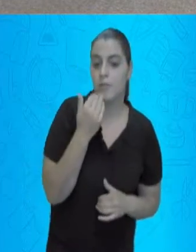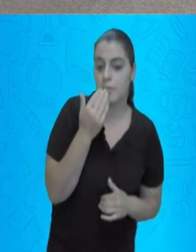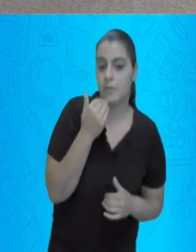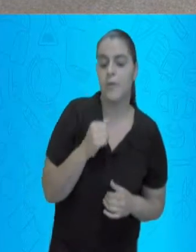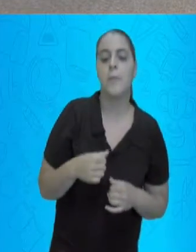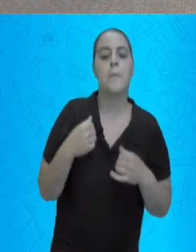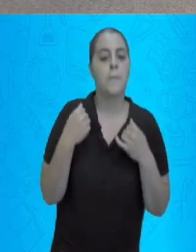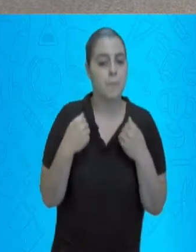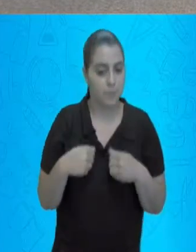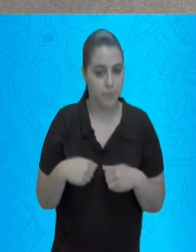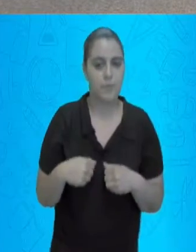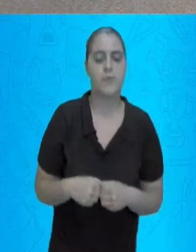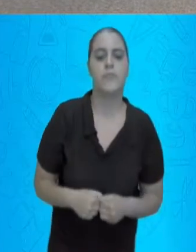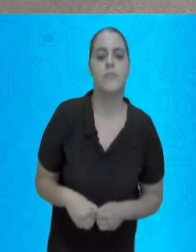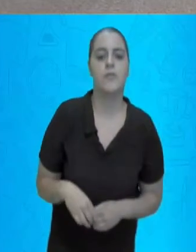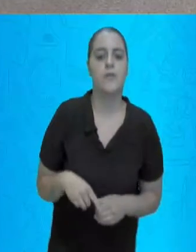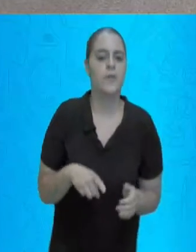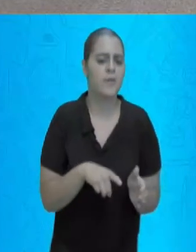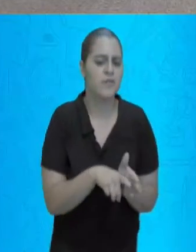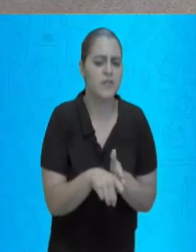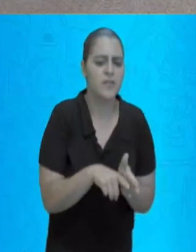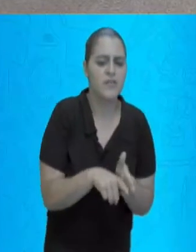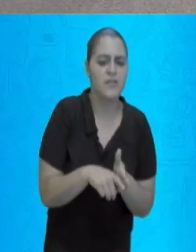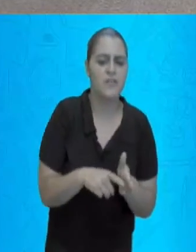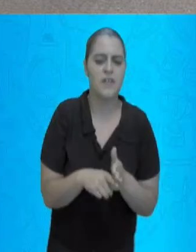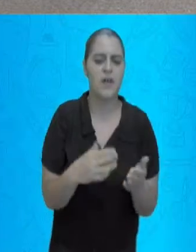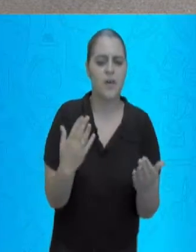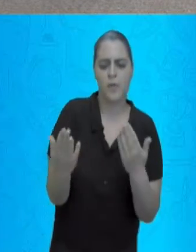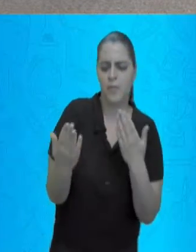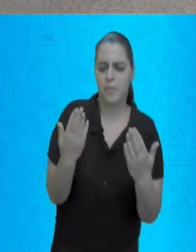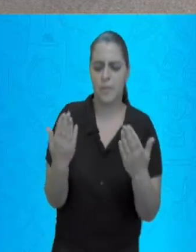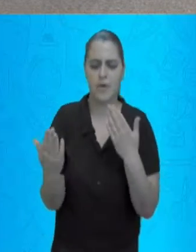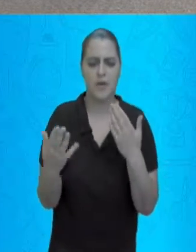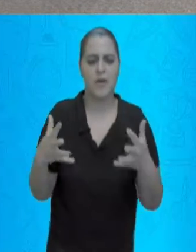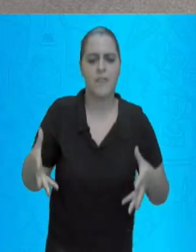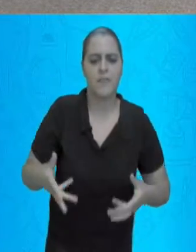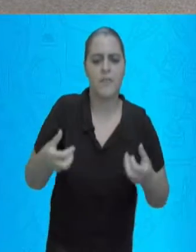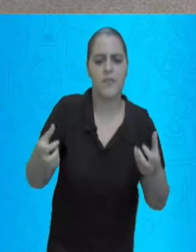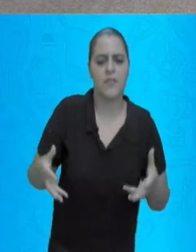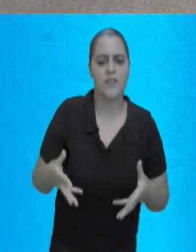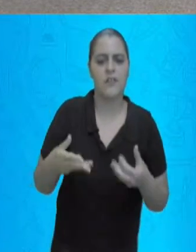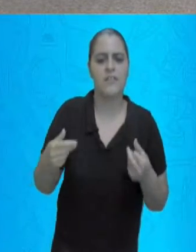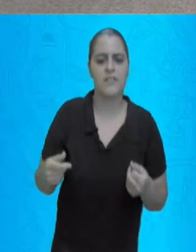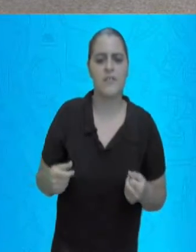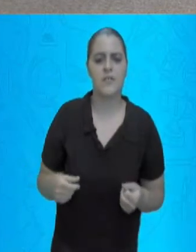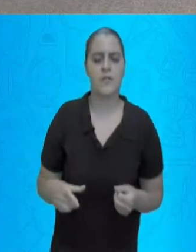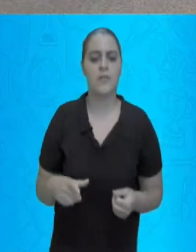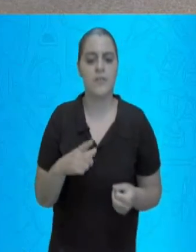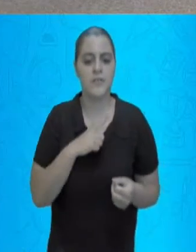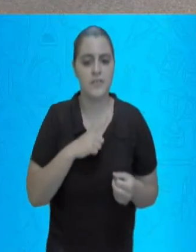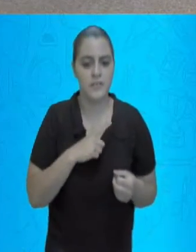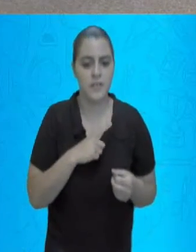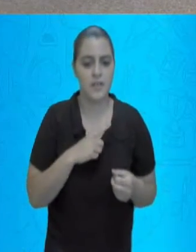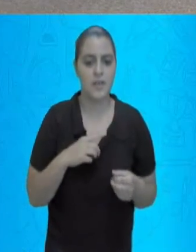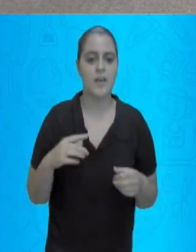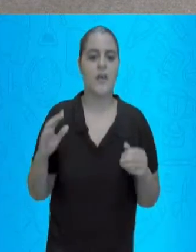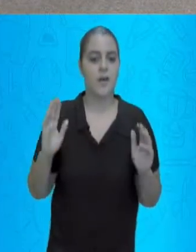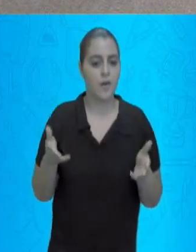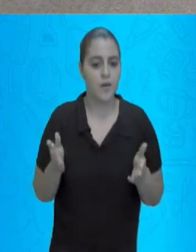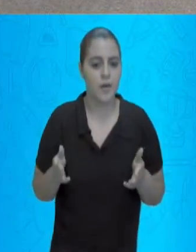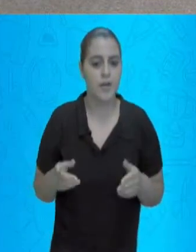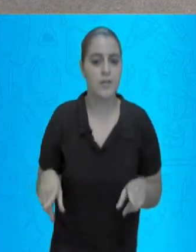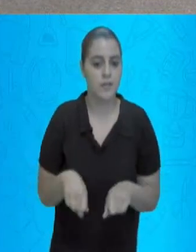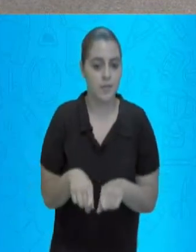já é possível analisar, comparar. Essa vegetação ainda existe? Já foi extinta? Em